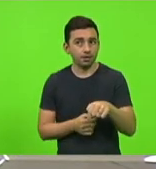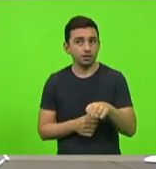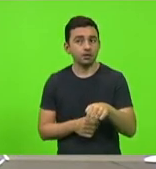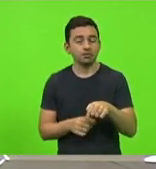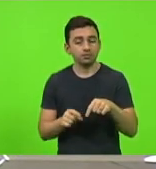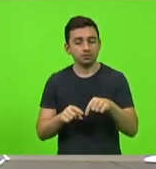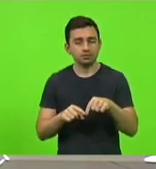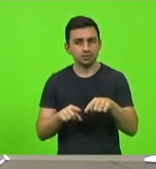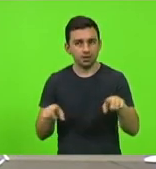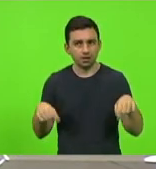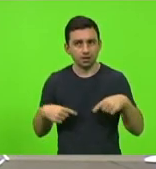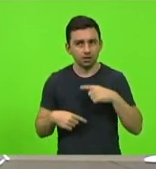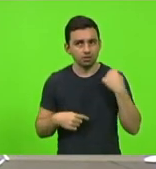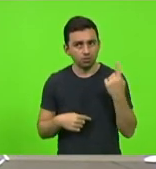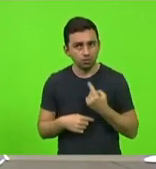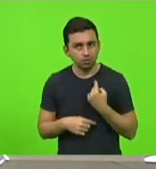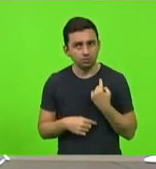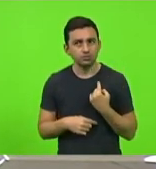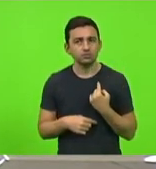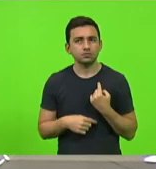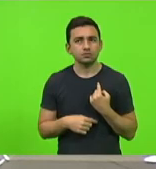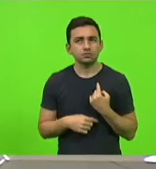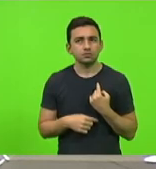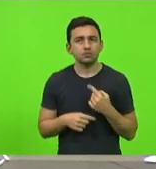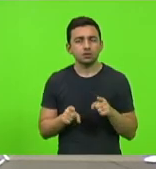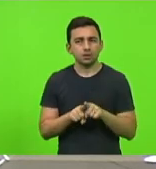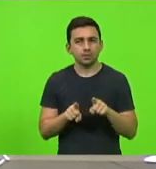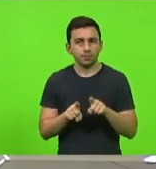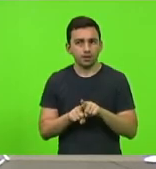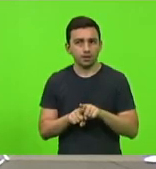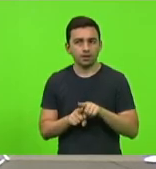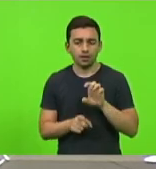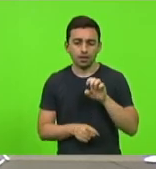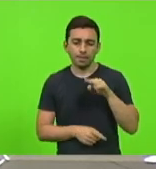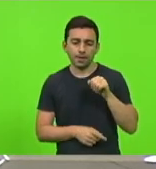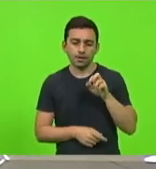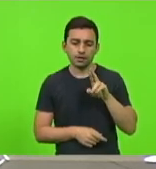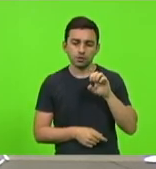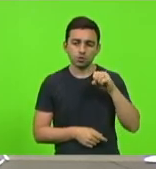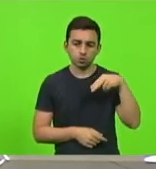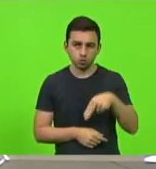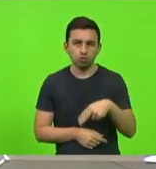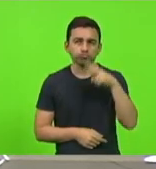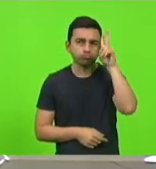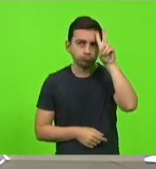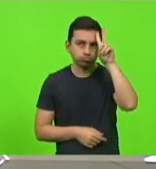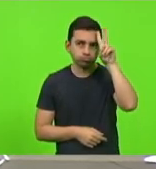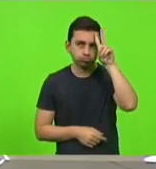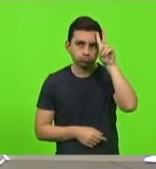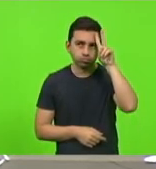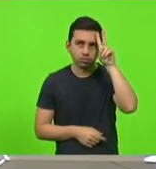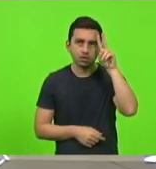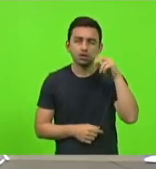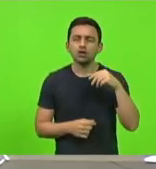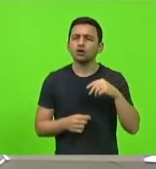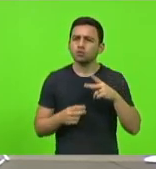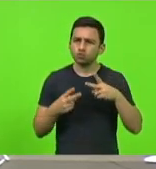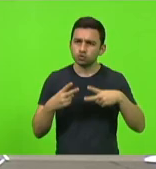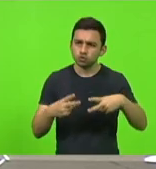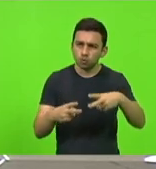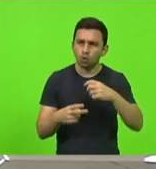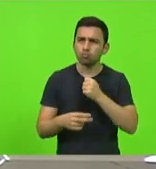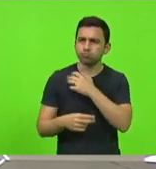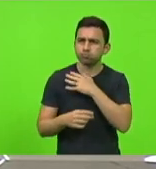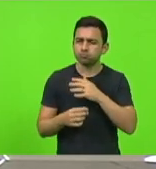gabinete, através do sargento Emerson Garcia em memória, que teve a continuidade pelos demais sargentos, essa